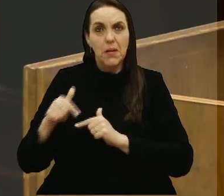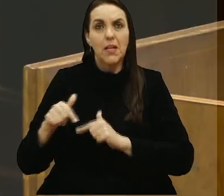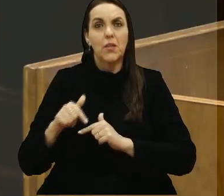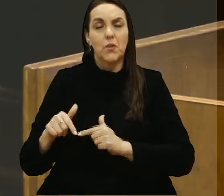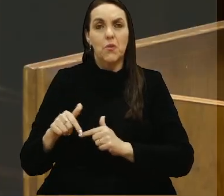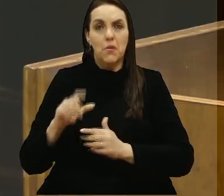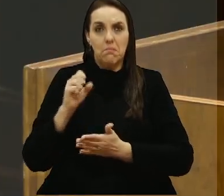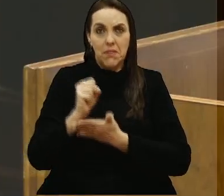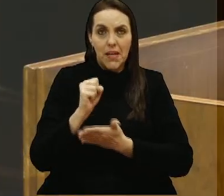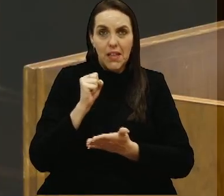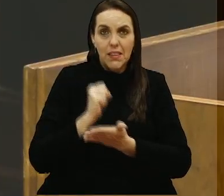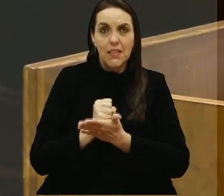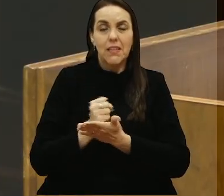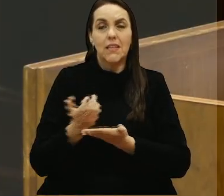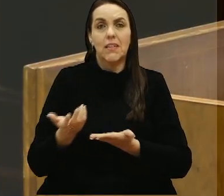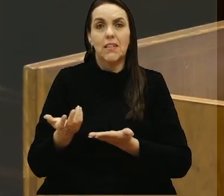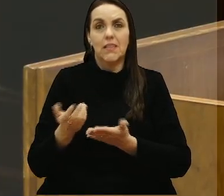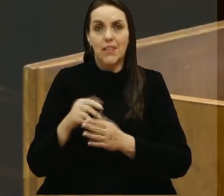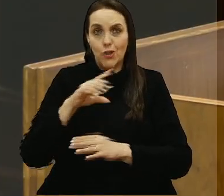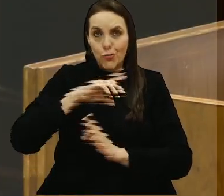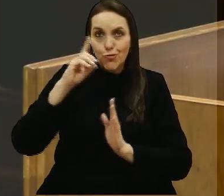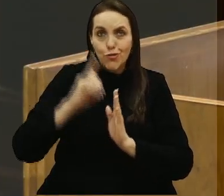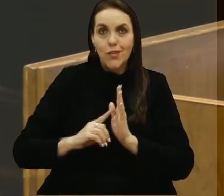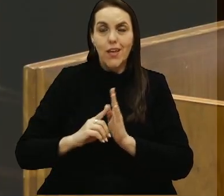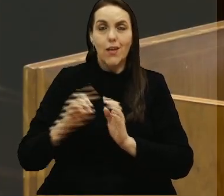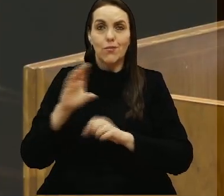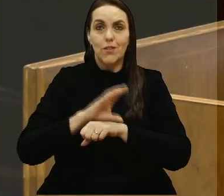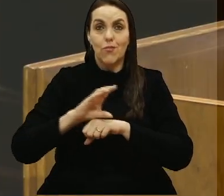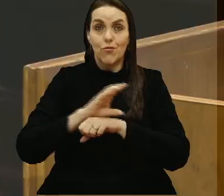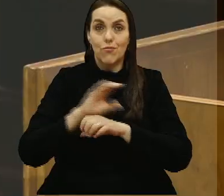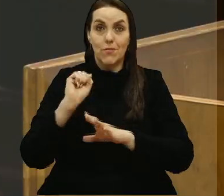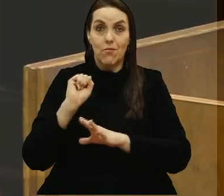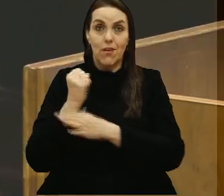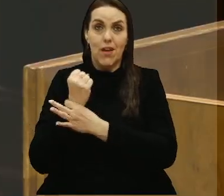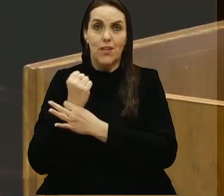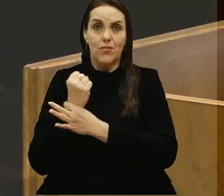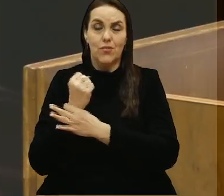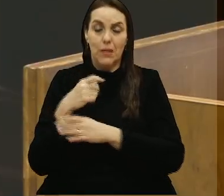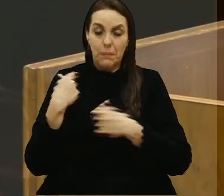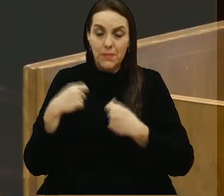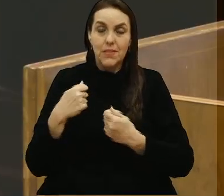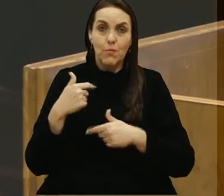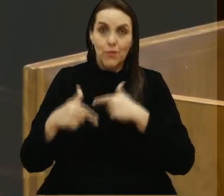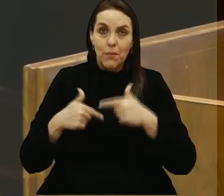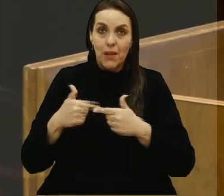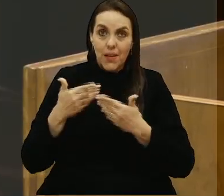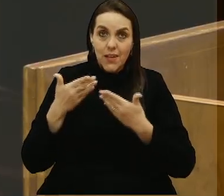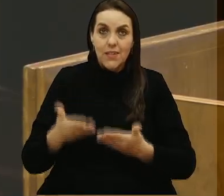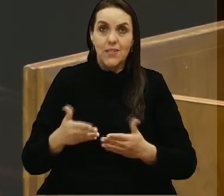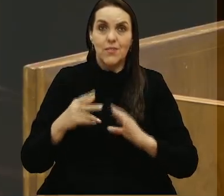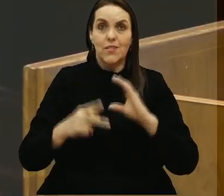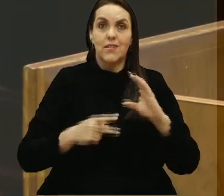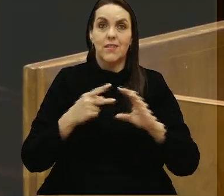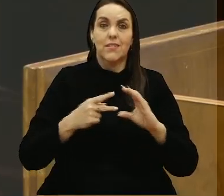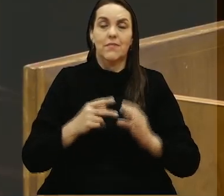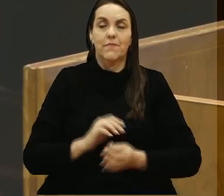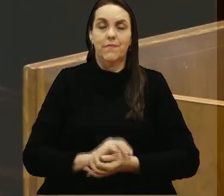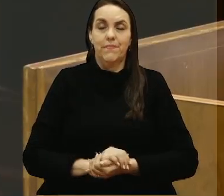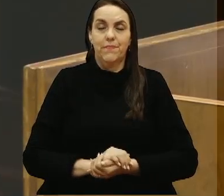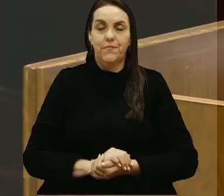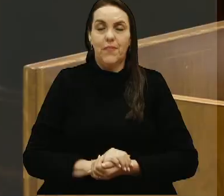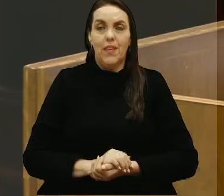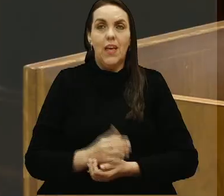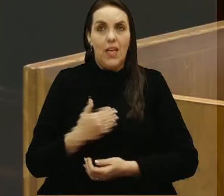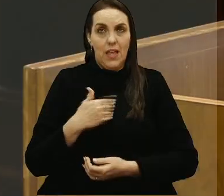com carteira assinada, com seus direitos constitucionais garantidos. É isso que a gente tem que trabalhar aqui nessa Casa Legislativa. E como eu